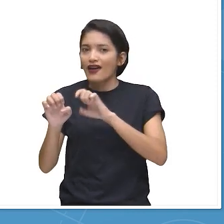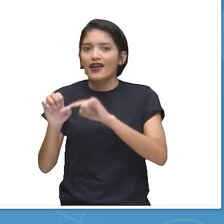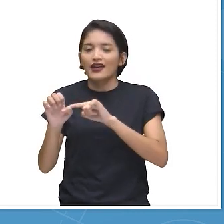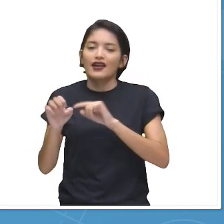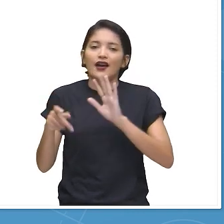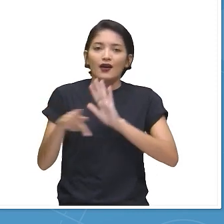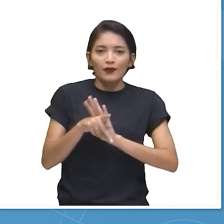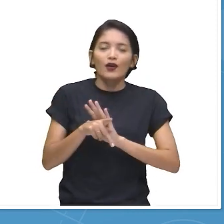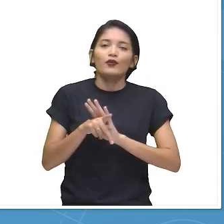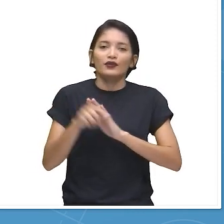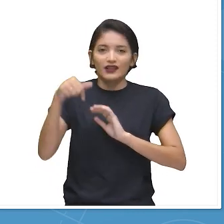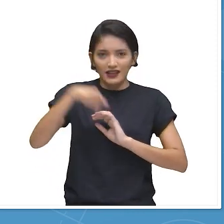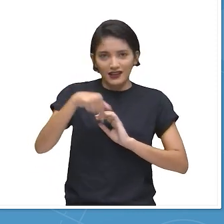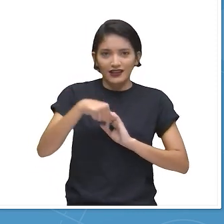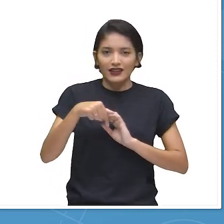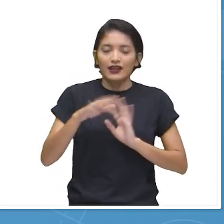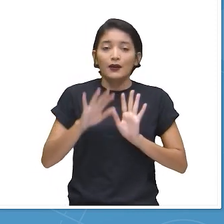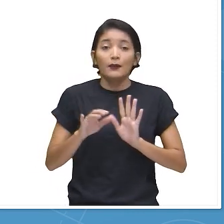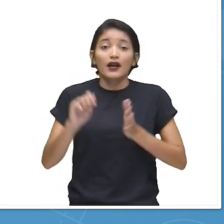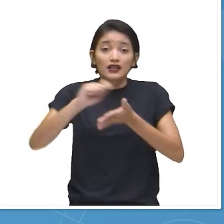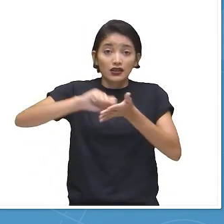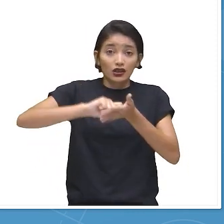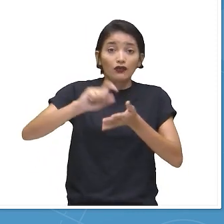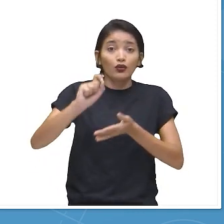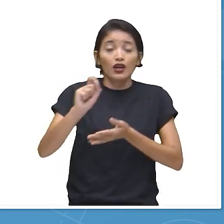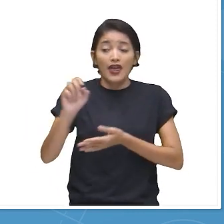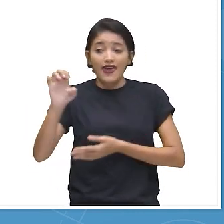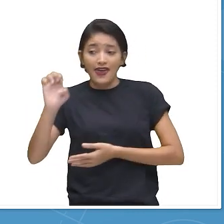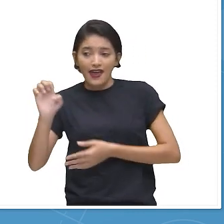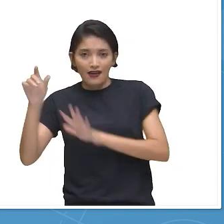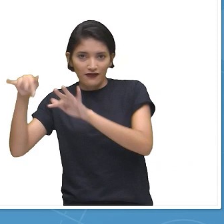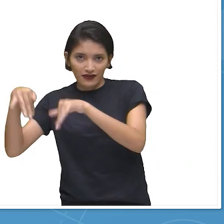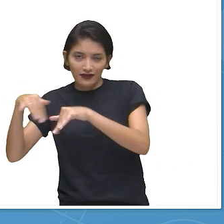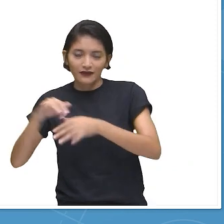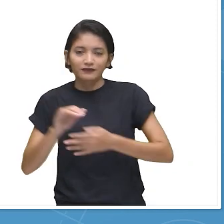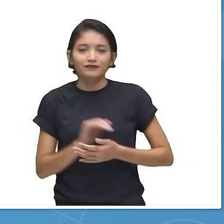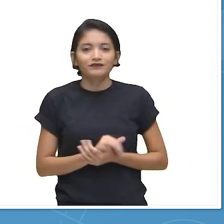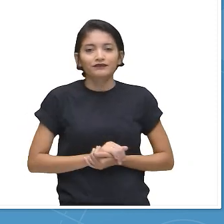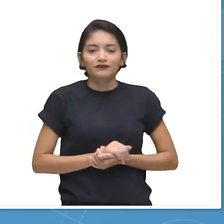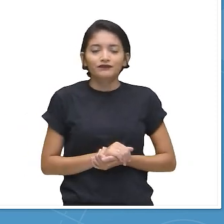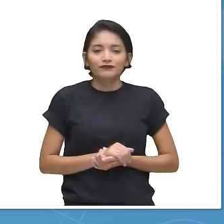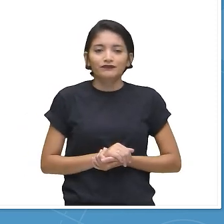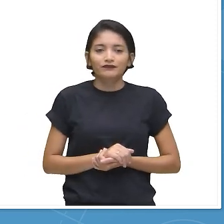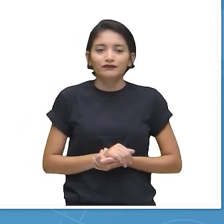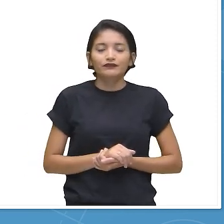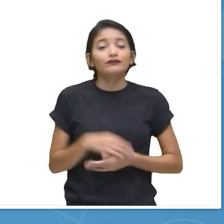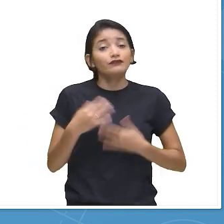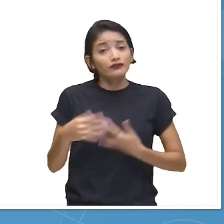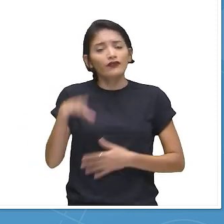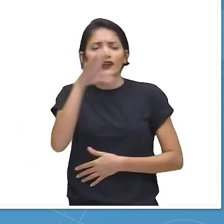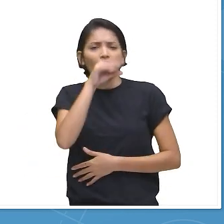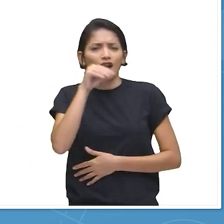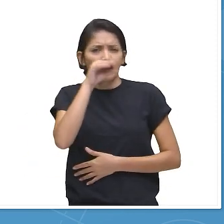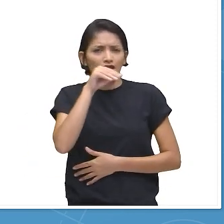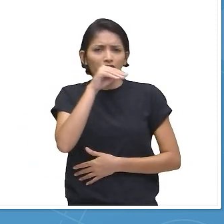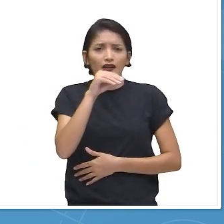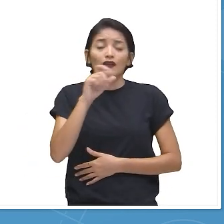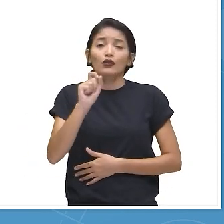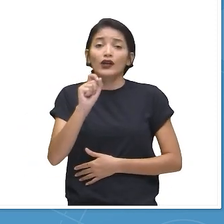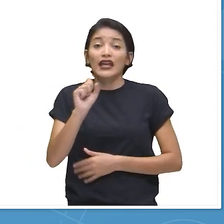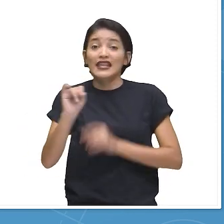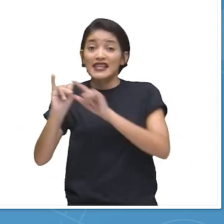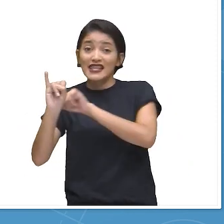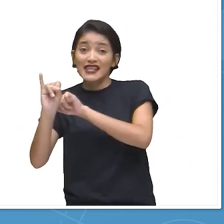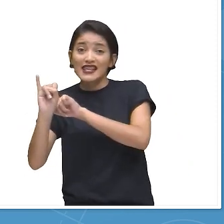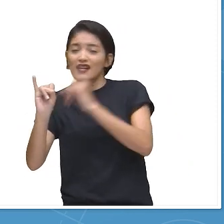né? Mas escreva com E, presente, ok? E ao pronunciar, como nós pronunciamos aqui, presente. E você